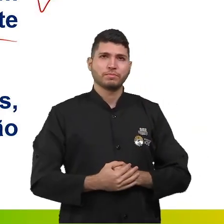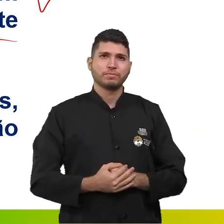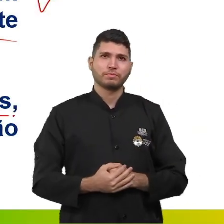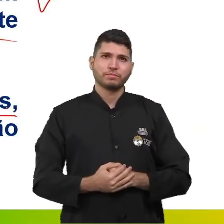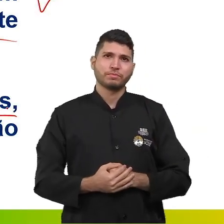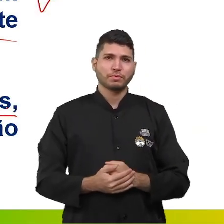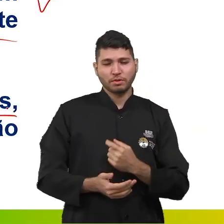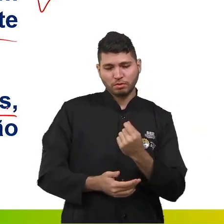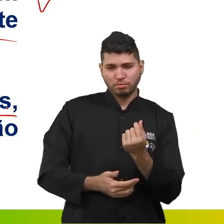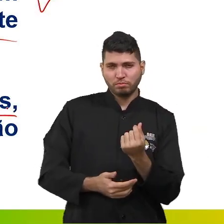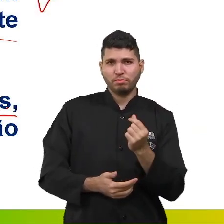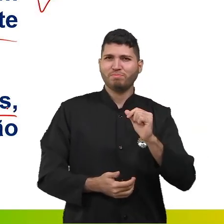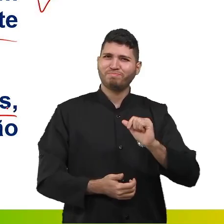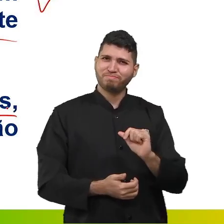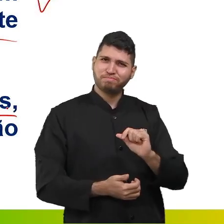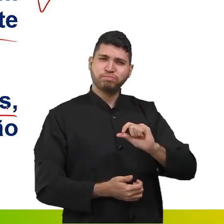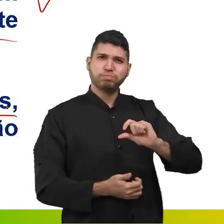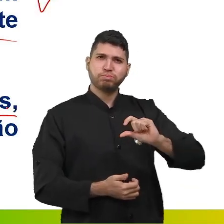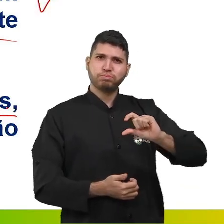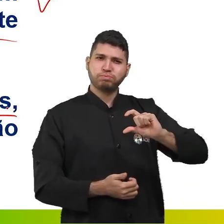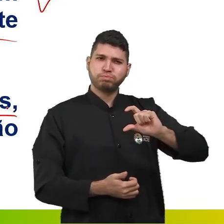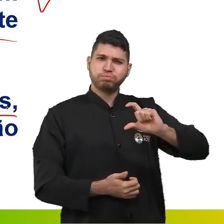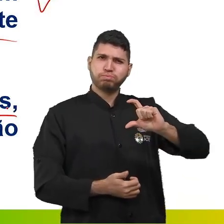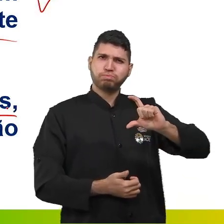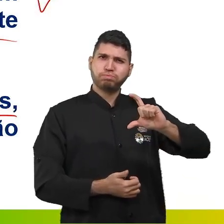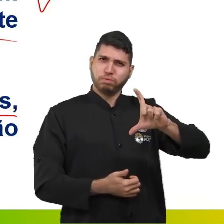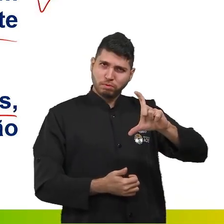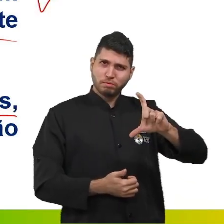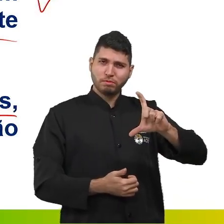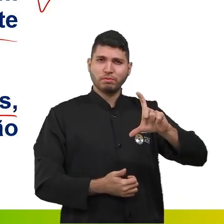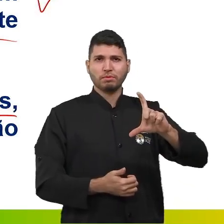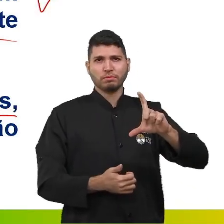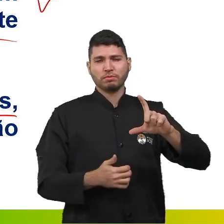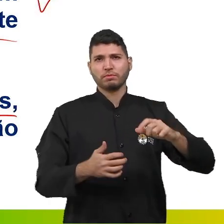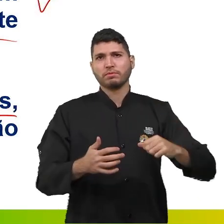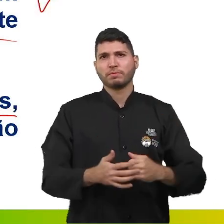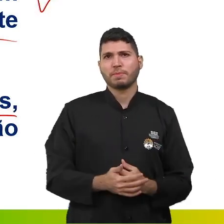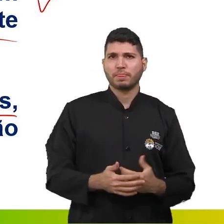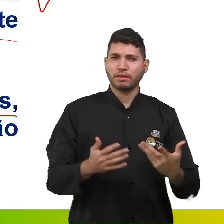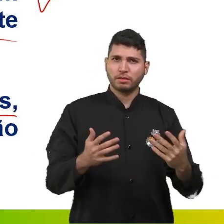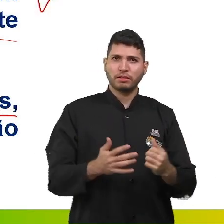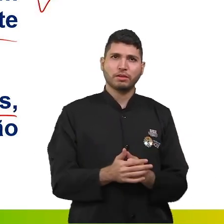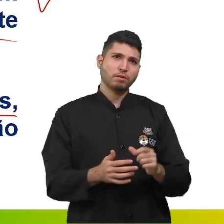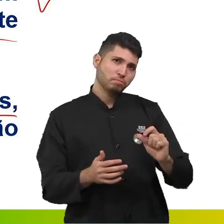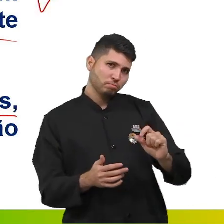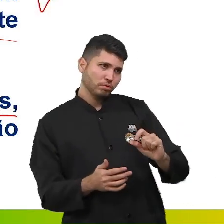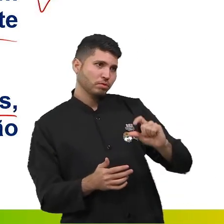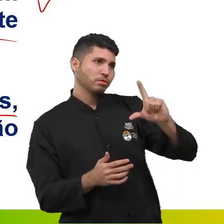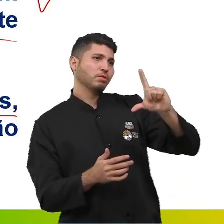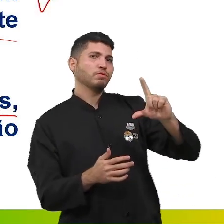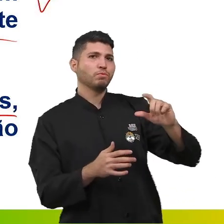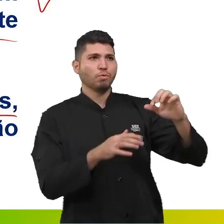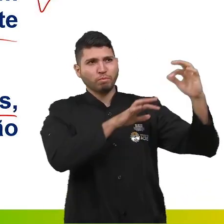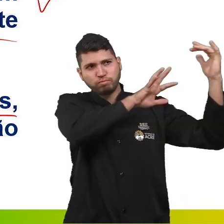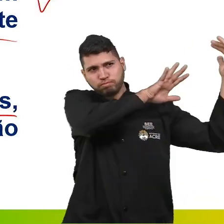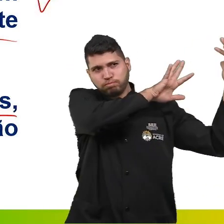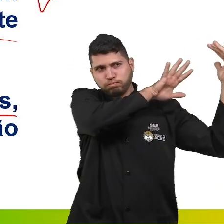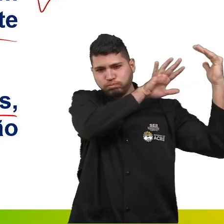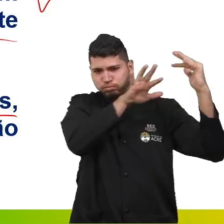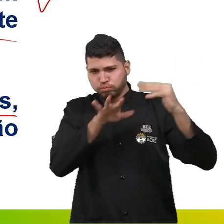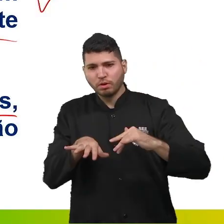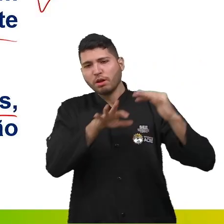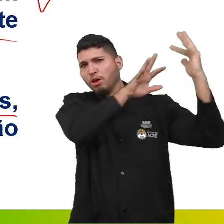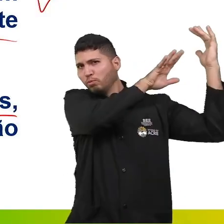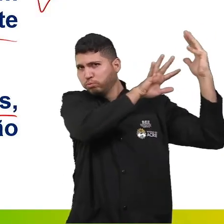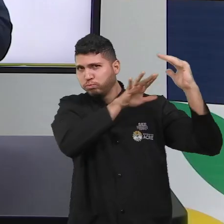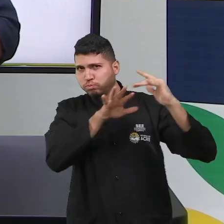imensos lucros, impulsionando a transição para a escravidão africana no Brasil. Então, além